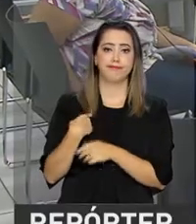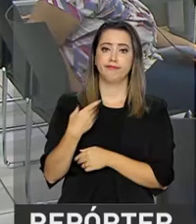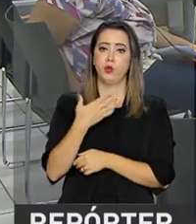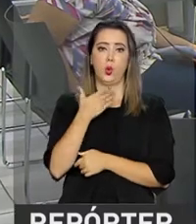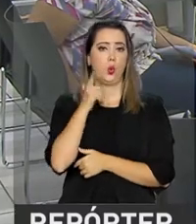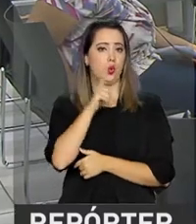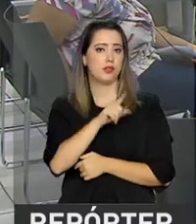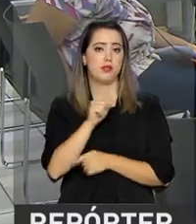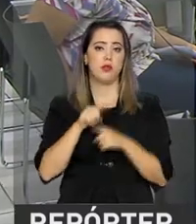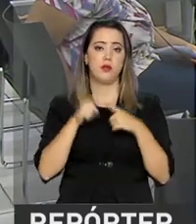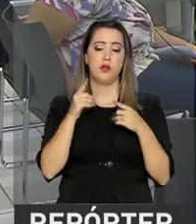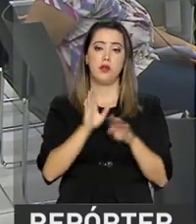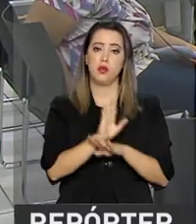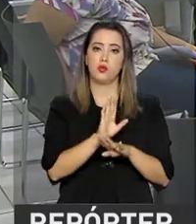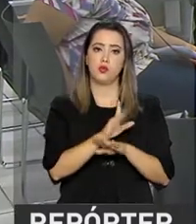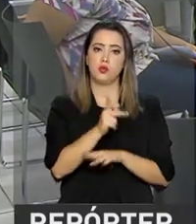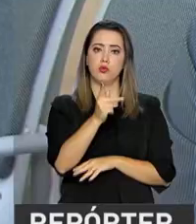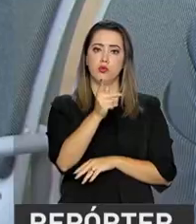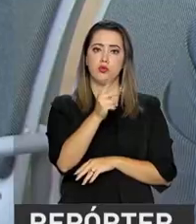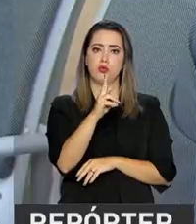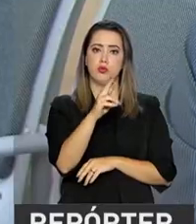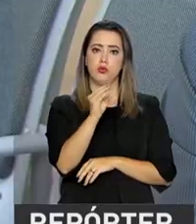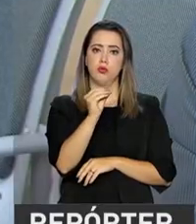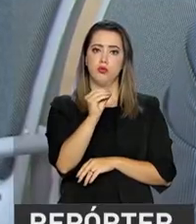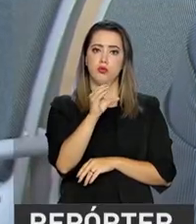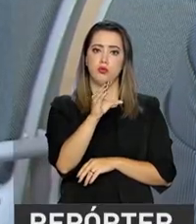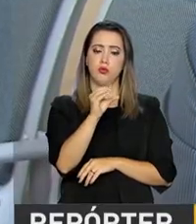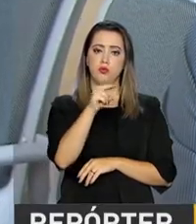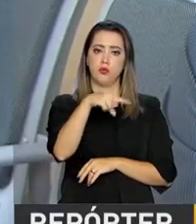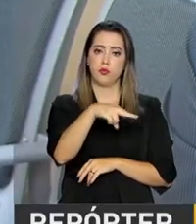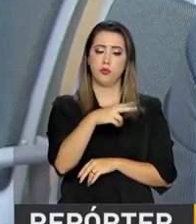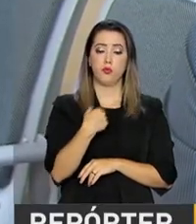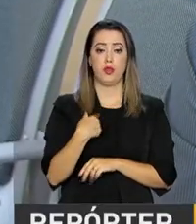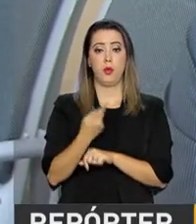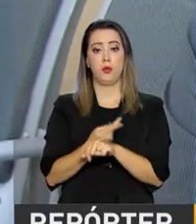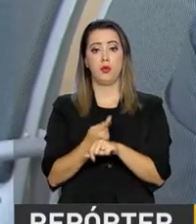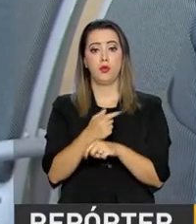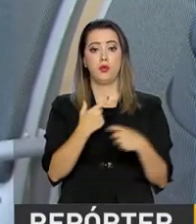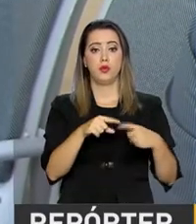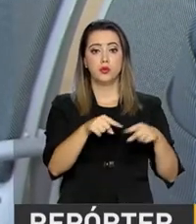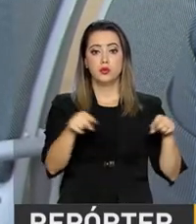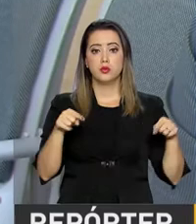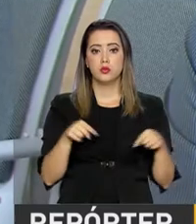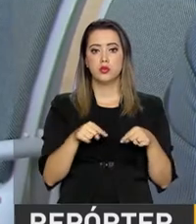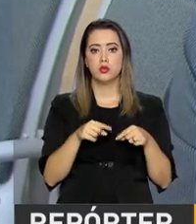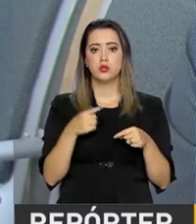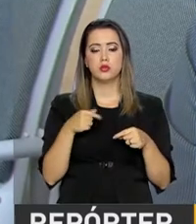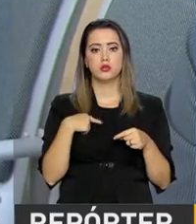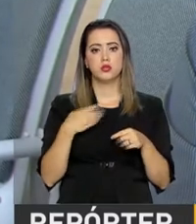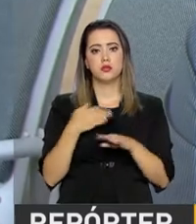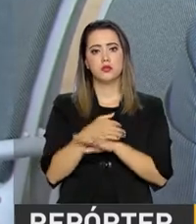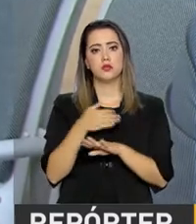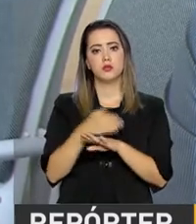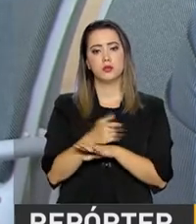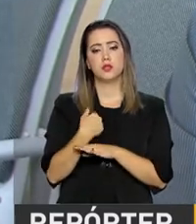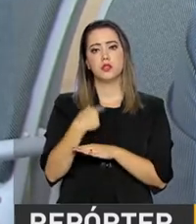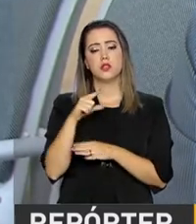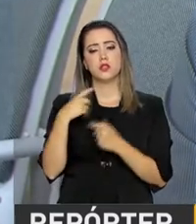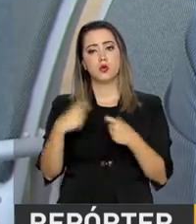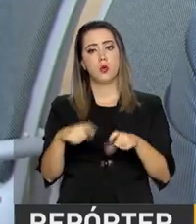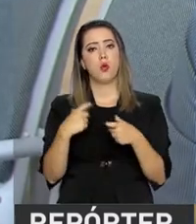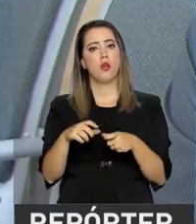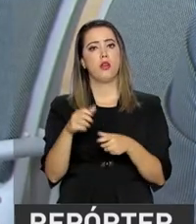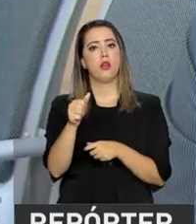contou com a ajuda do procon do distrito federal quando eu procurei a a loja que vende mandaram que eu procurasse autorizada e